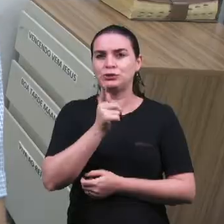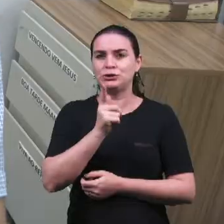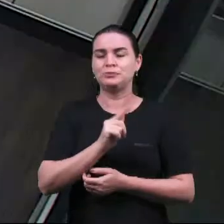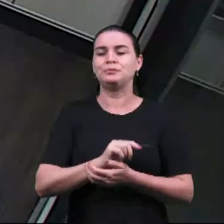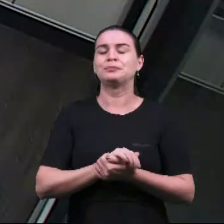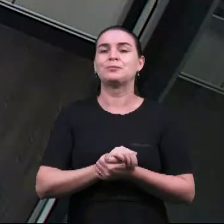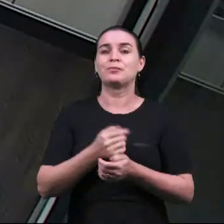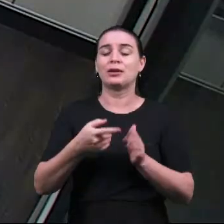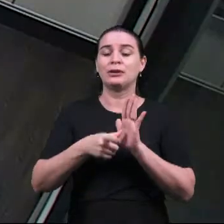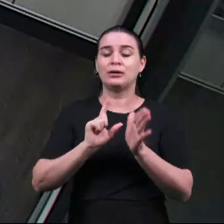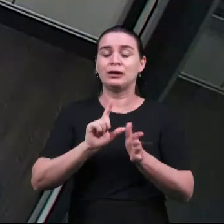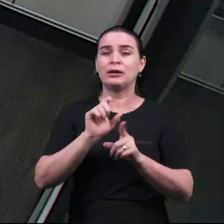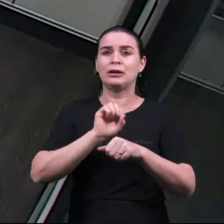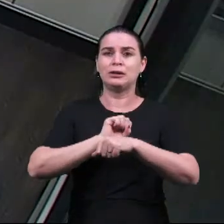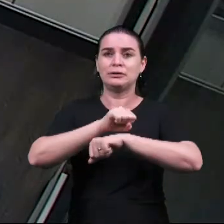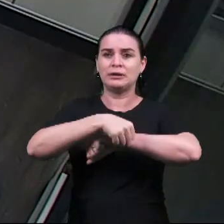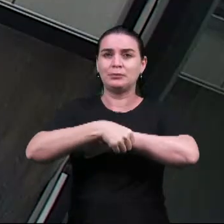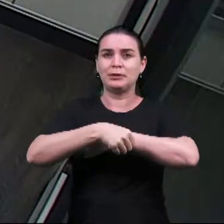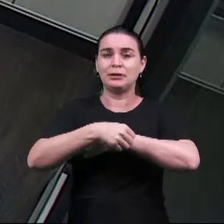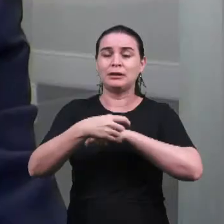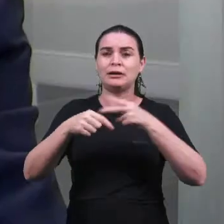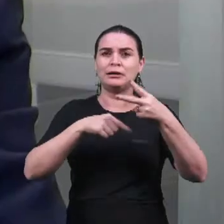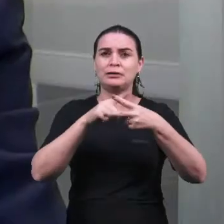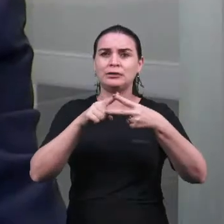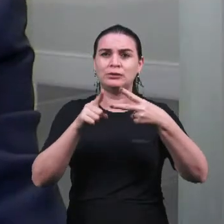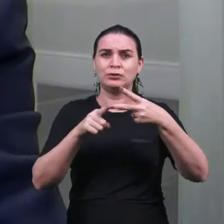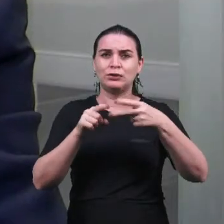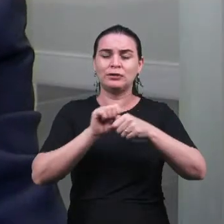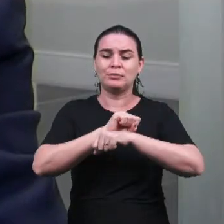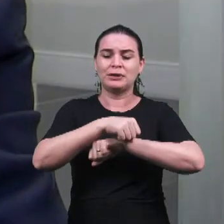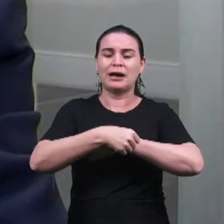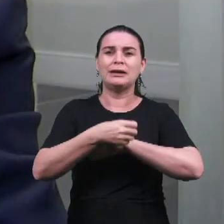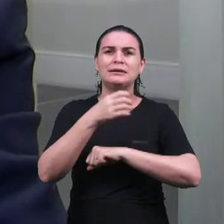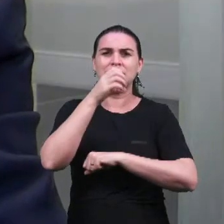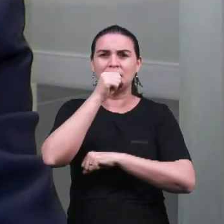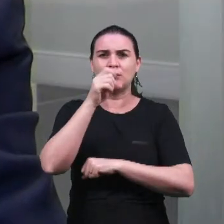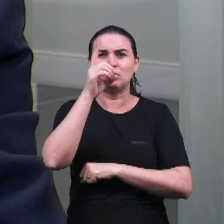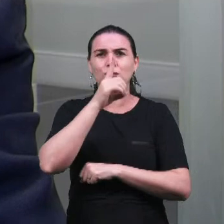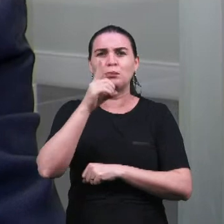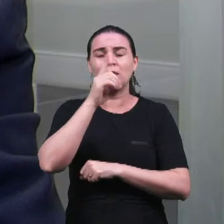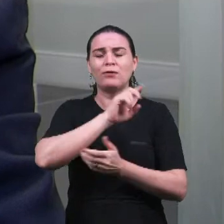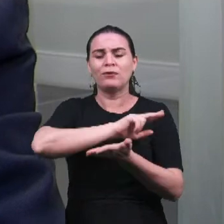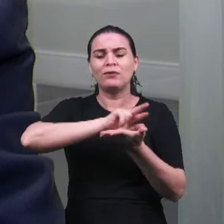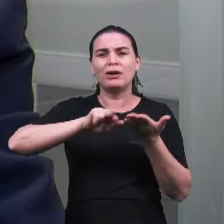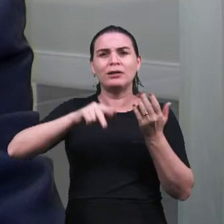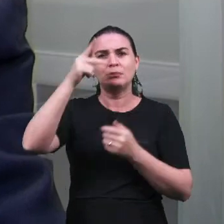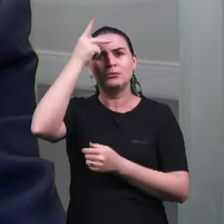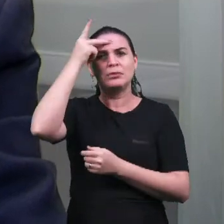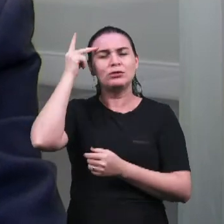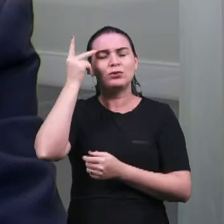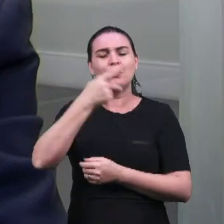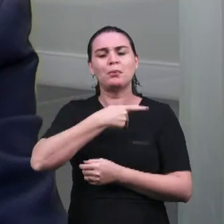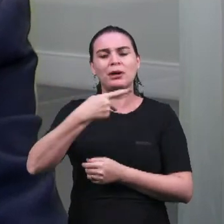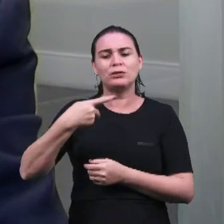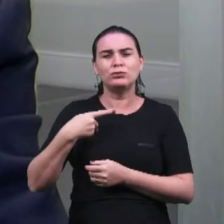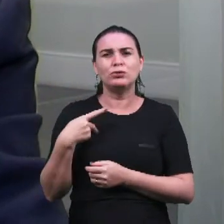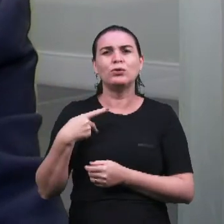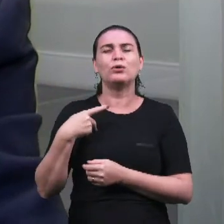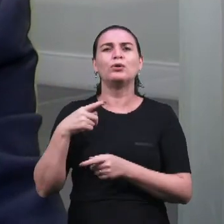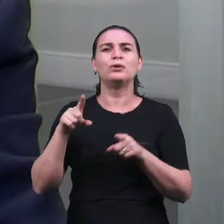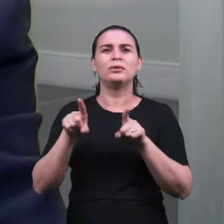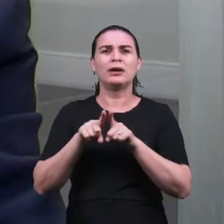seminário, nesses 2 seminários, sábado e domingo, vários irmãos, pastores, acho que